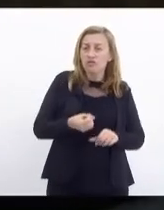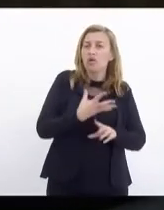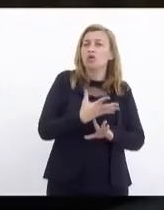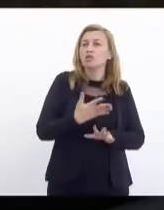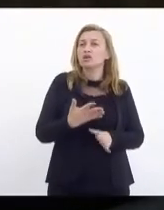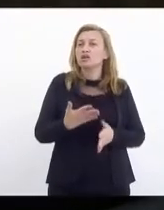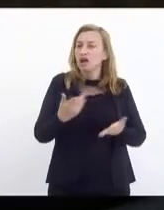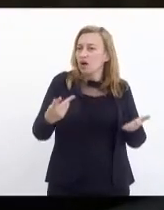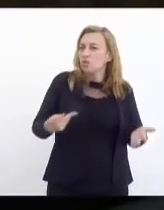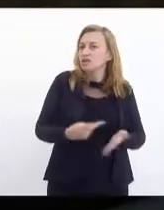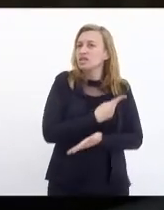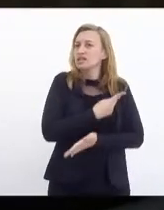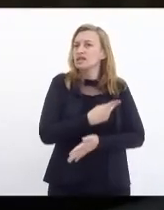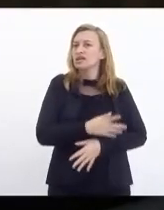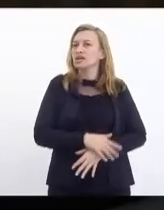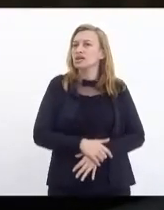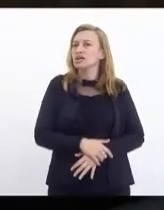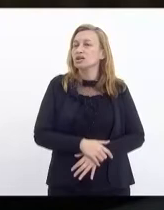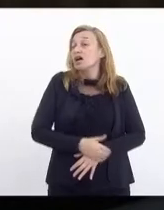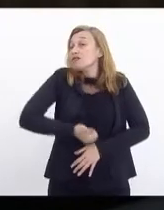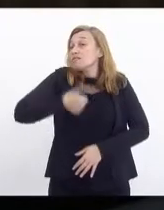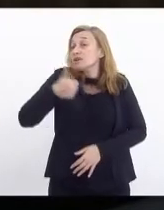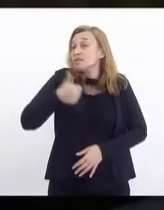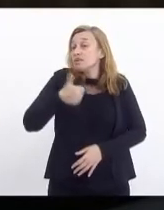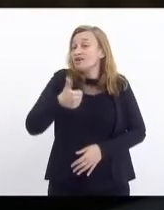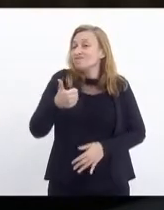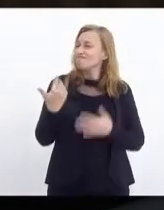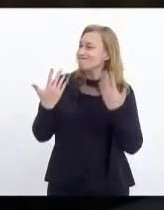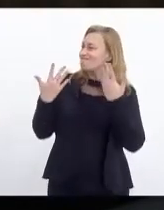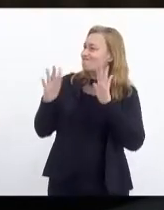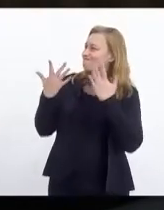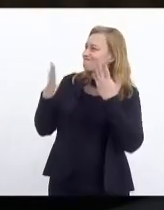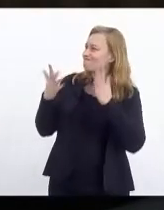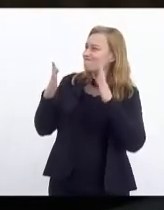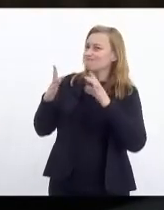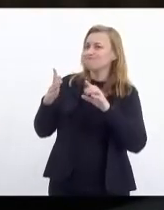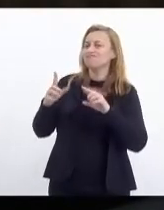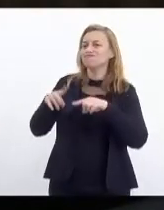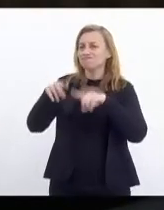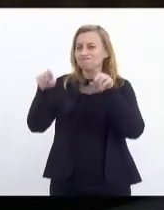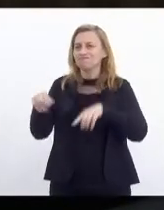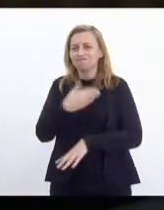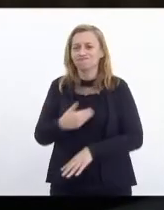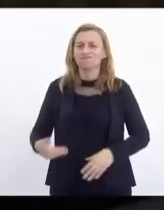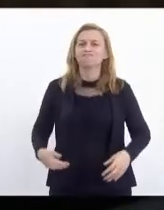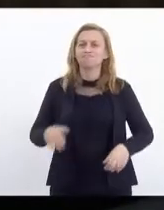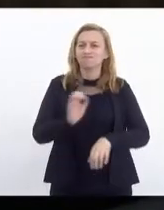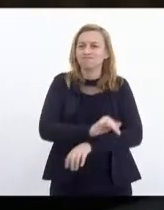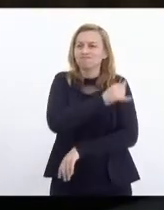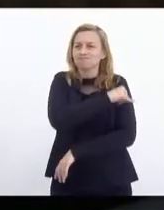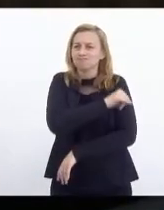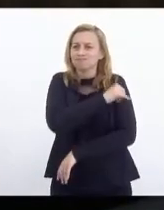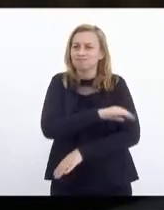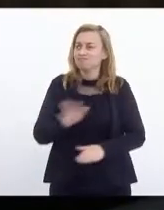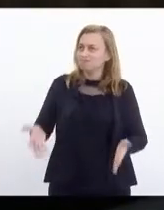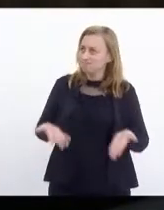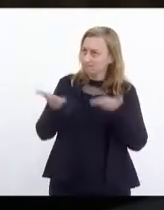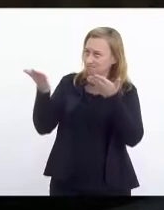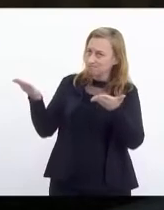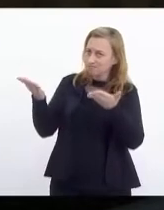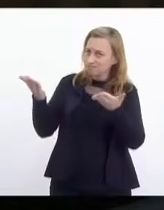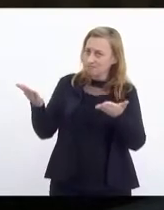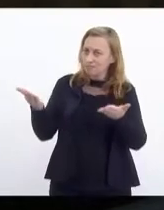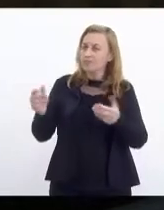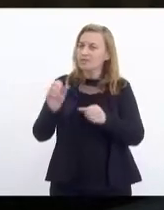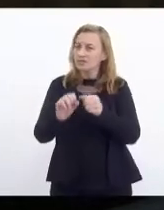aí por vir e acontecendo. Em primeiro lugar, enaltecer os executivos públicos do Estado do Rio de Janeiro. São os senhores e senhoras que